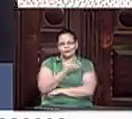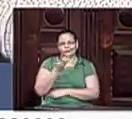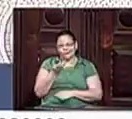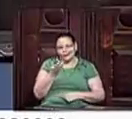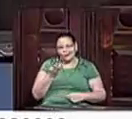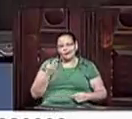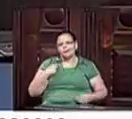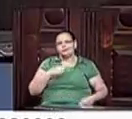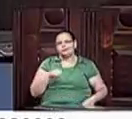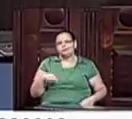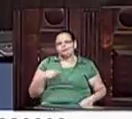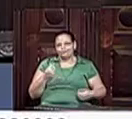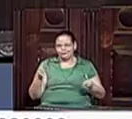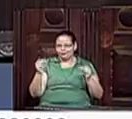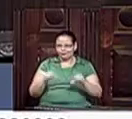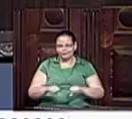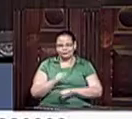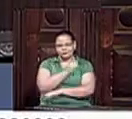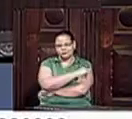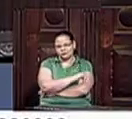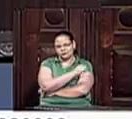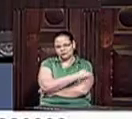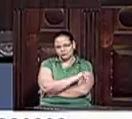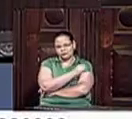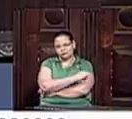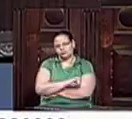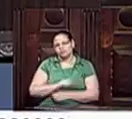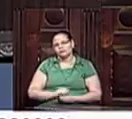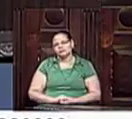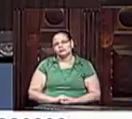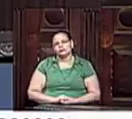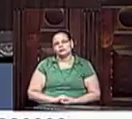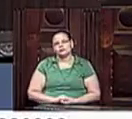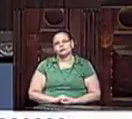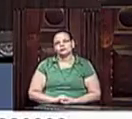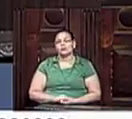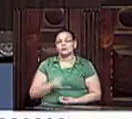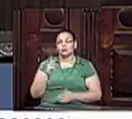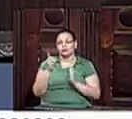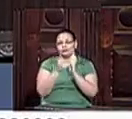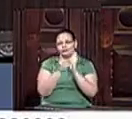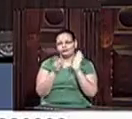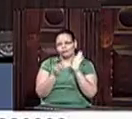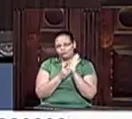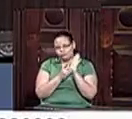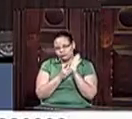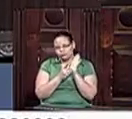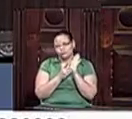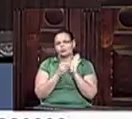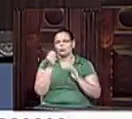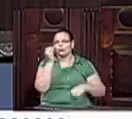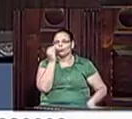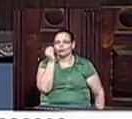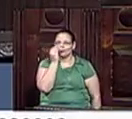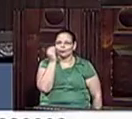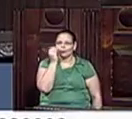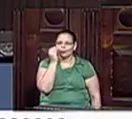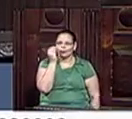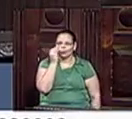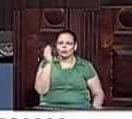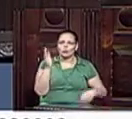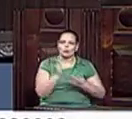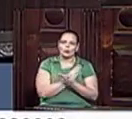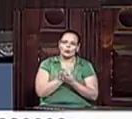Janeiro. Senhor presidente, para concluir, este decreto demonstra